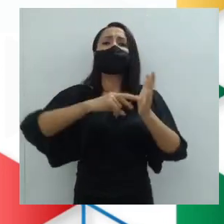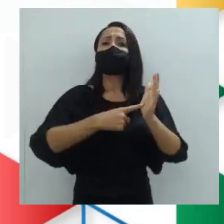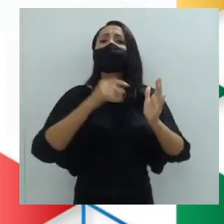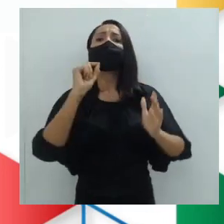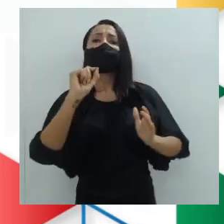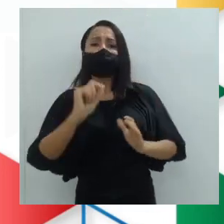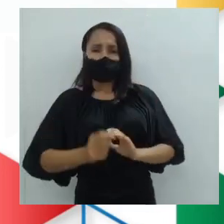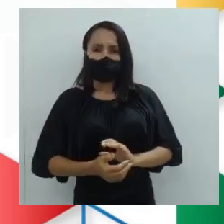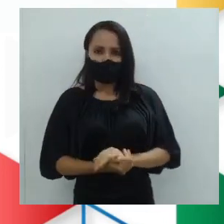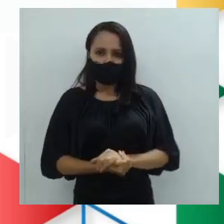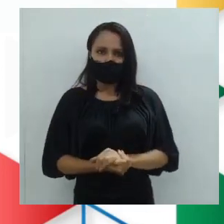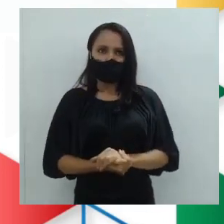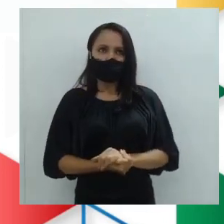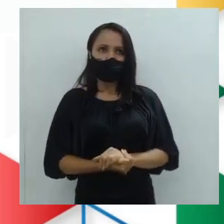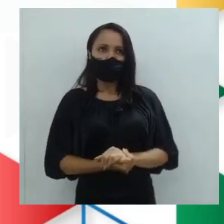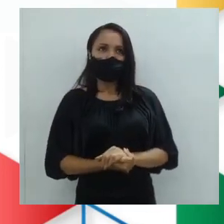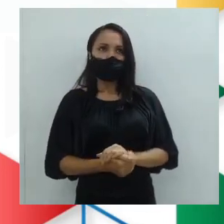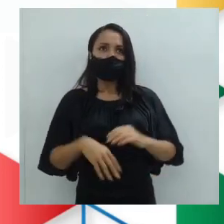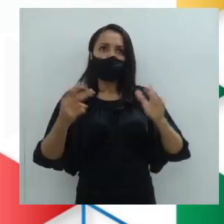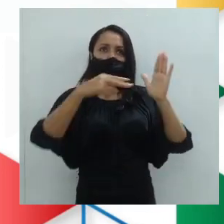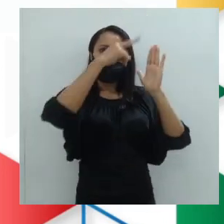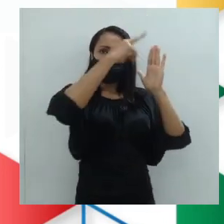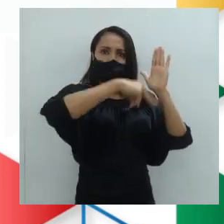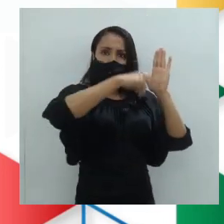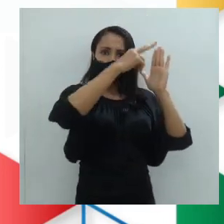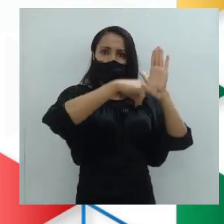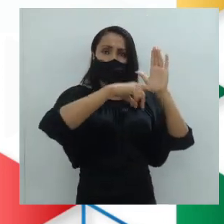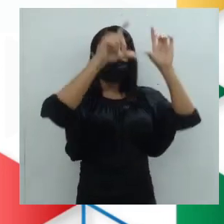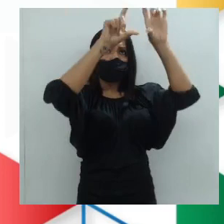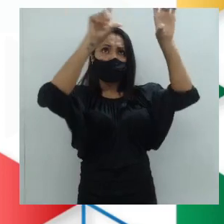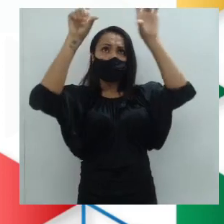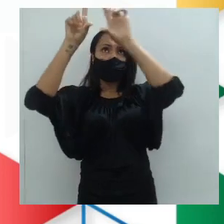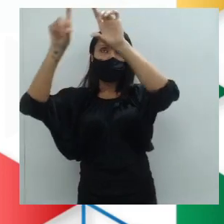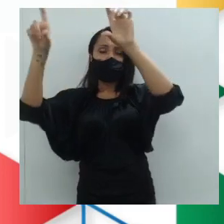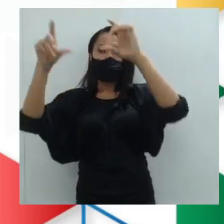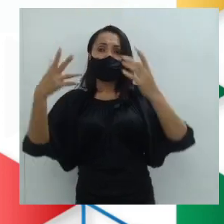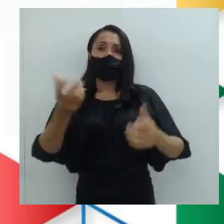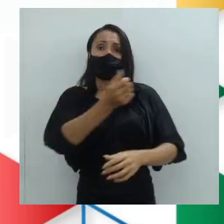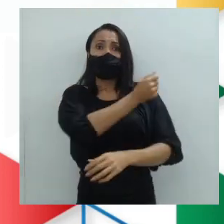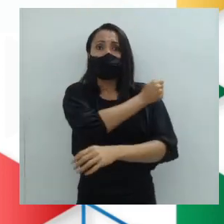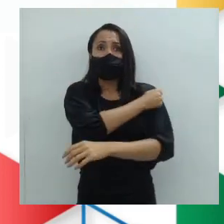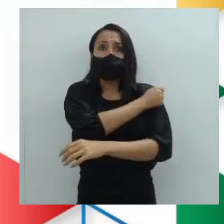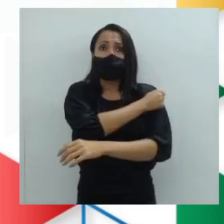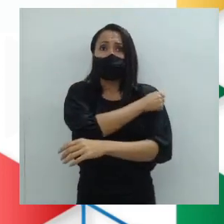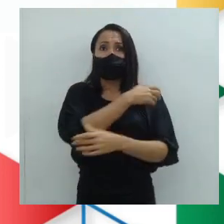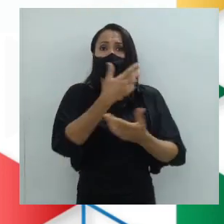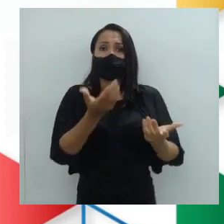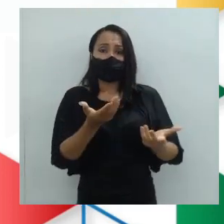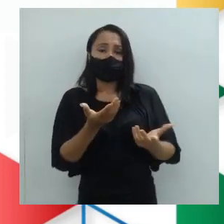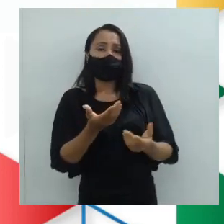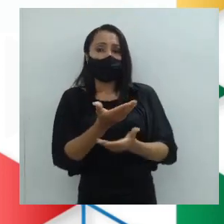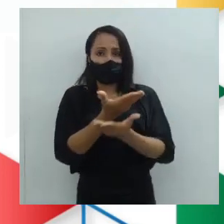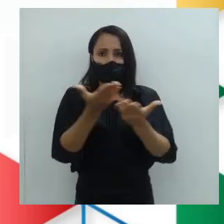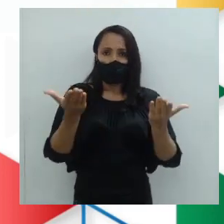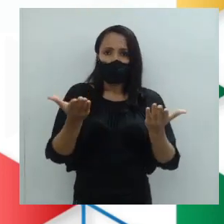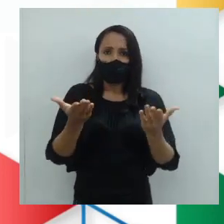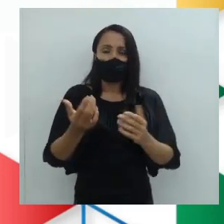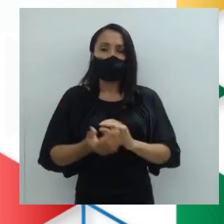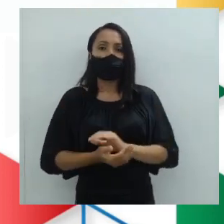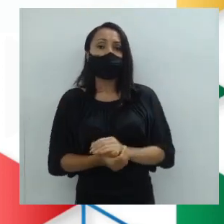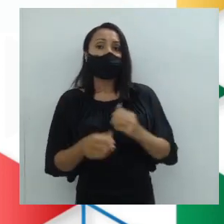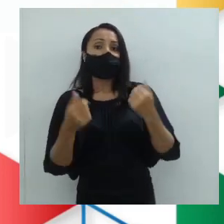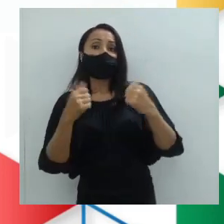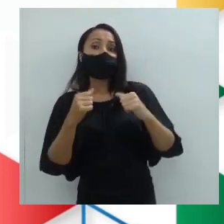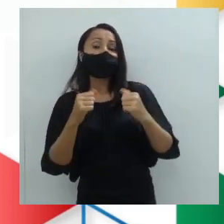para a tela, nós temos, para a leitura da charge, o aluno, a aluna, o estudante, você,